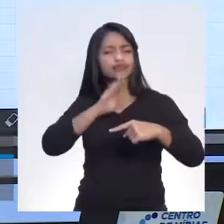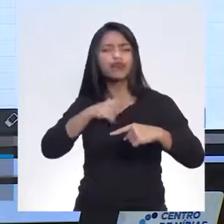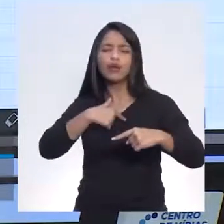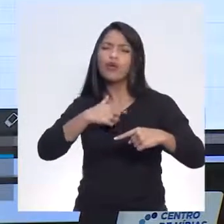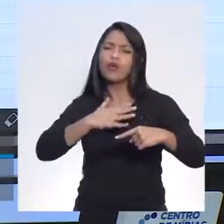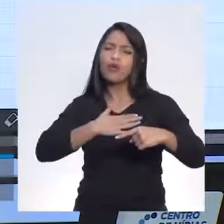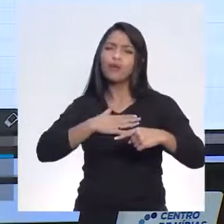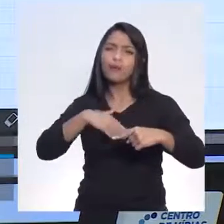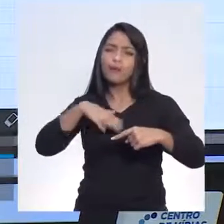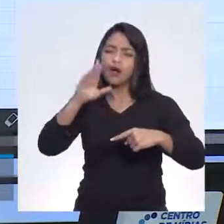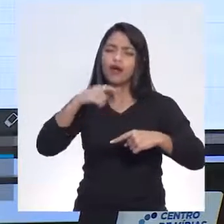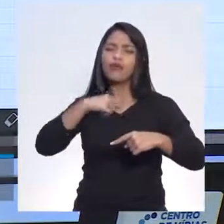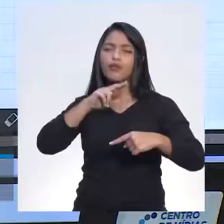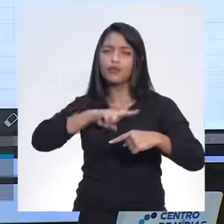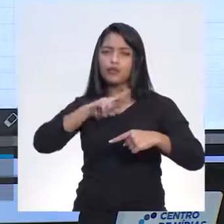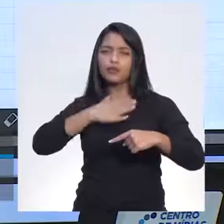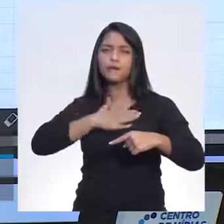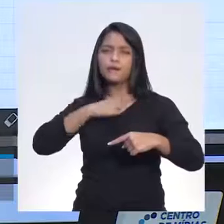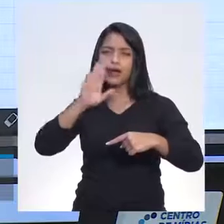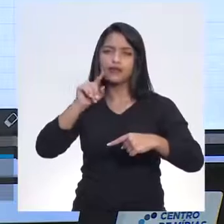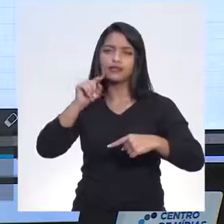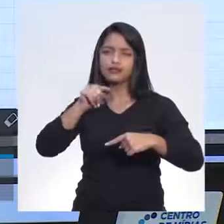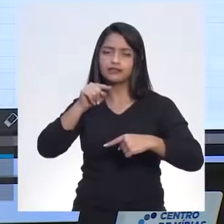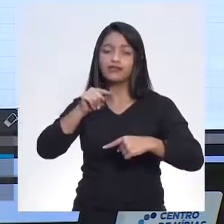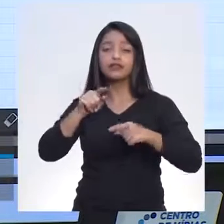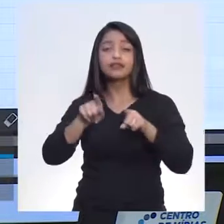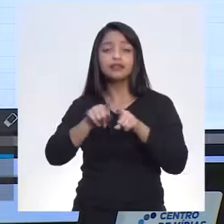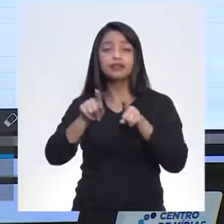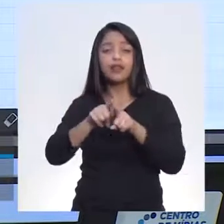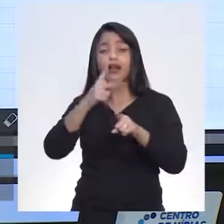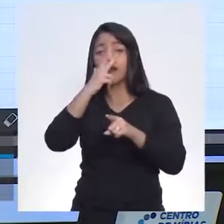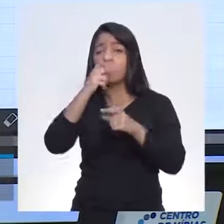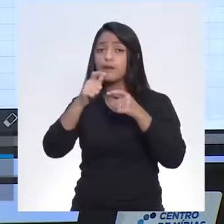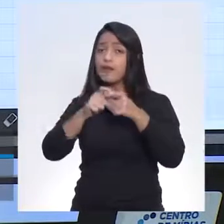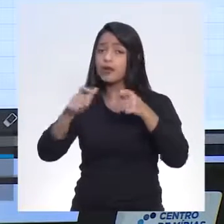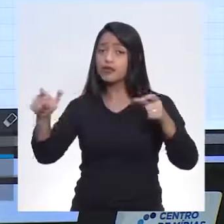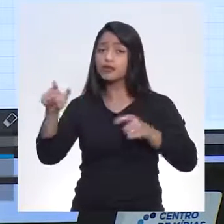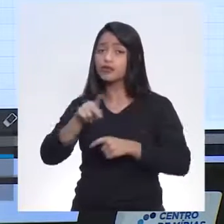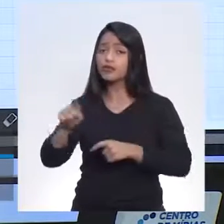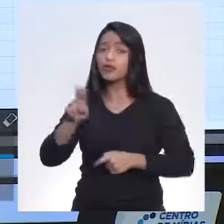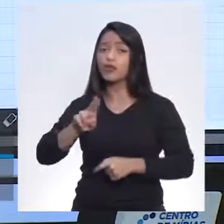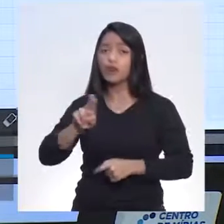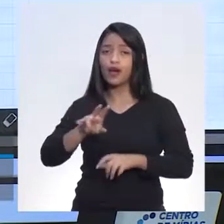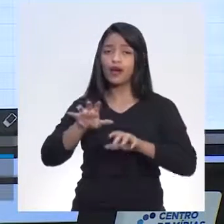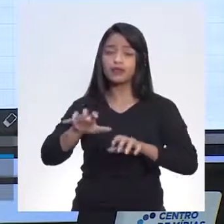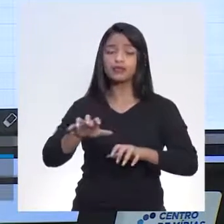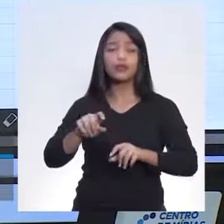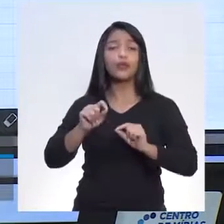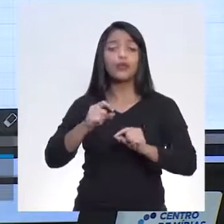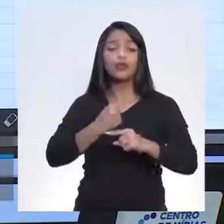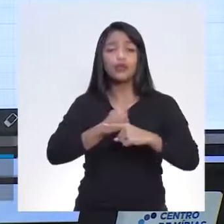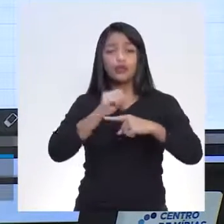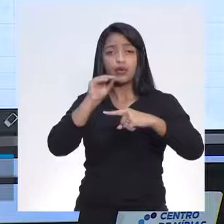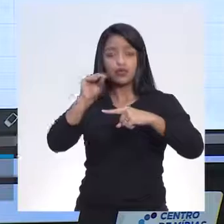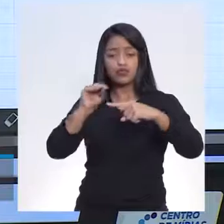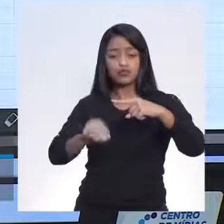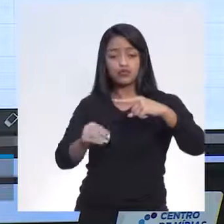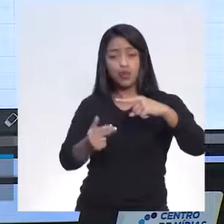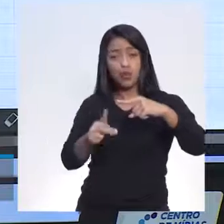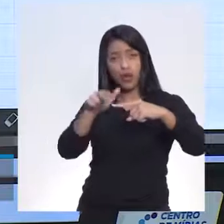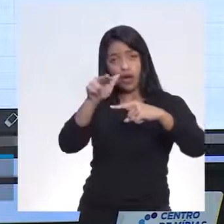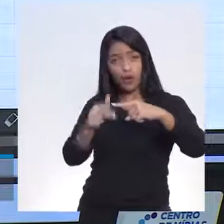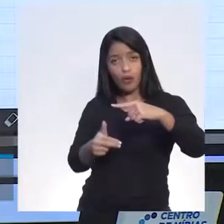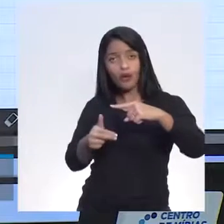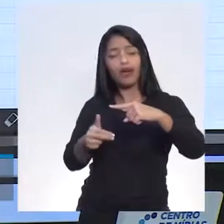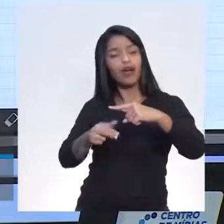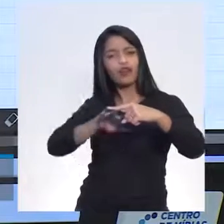utilizo. Acredito que a maioria dos professores, principalmente, utilizem esse método, que é a forma de você simplificar mais fácil. Por isso que a gente sempre